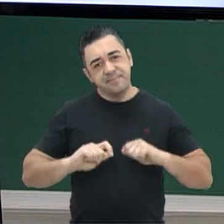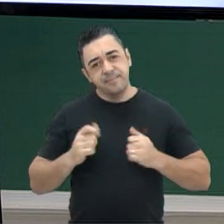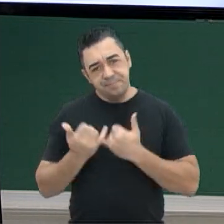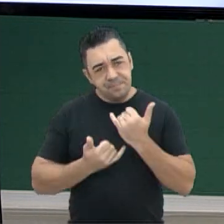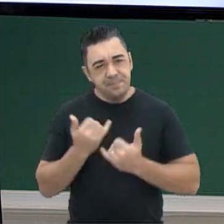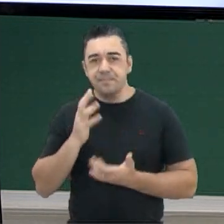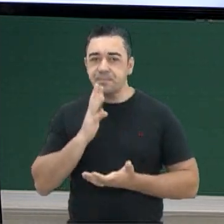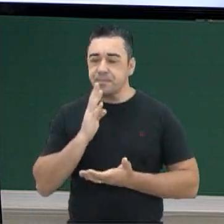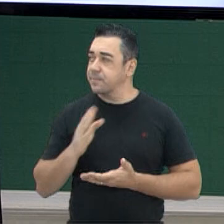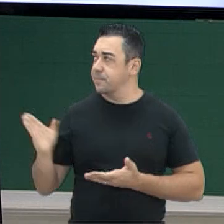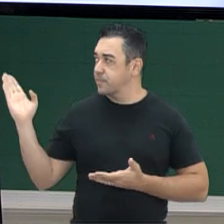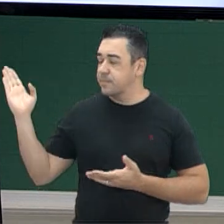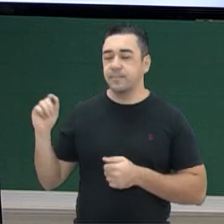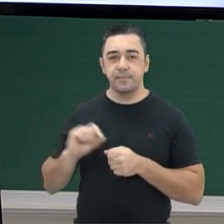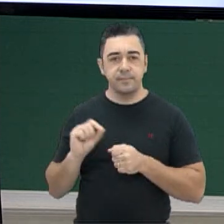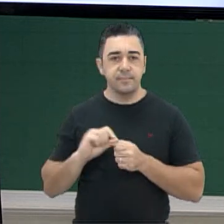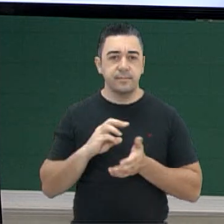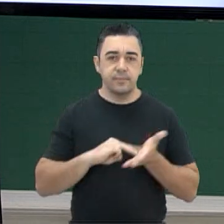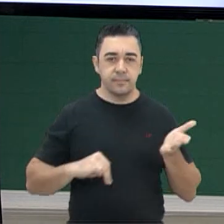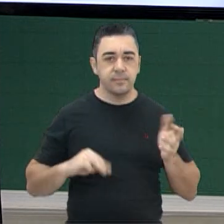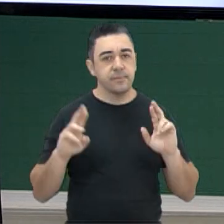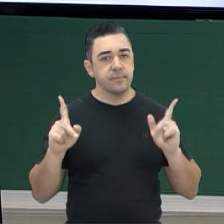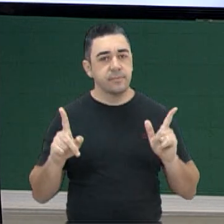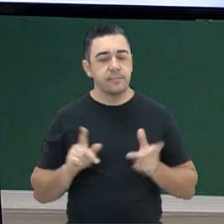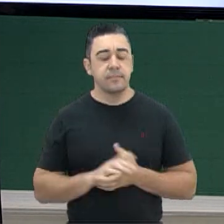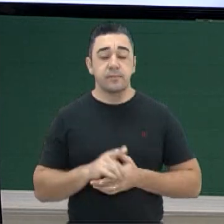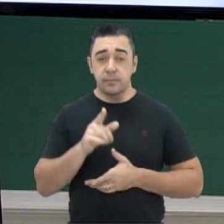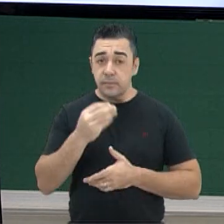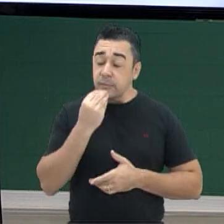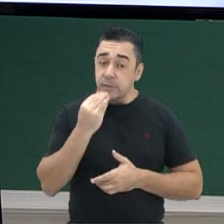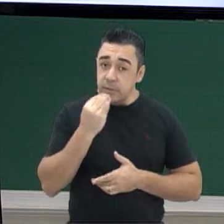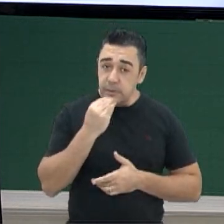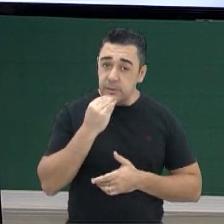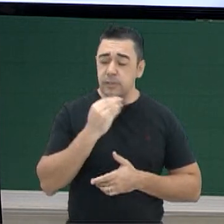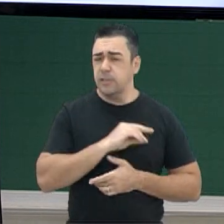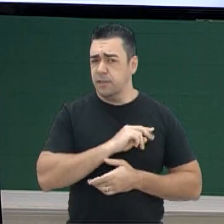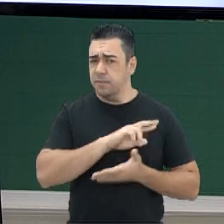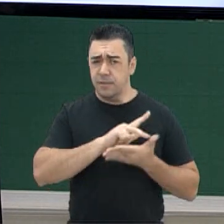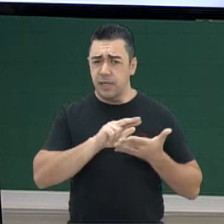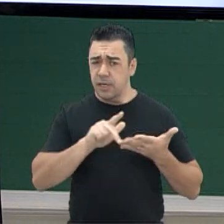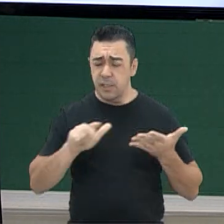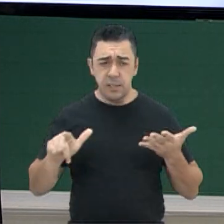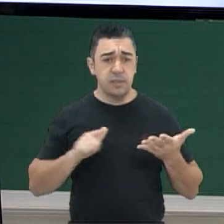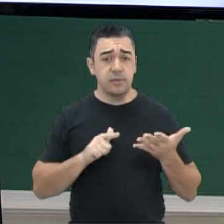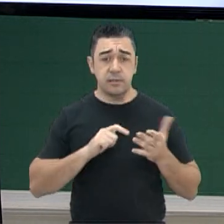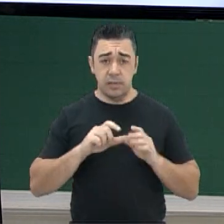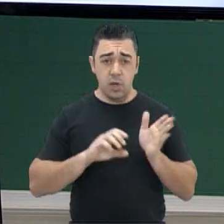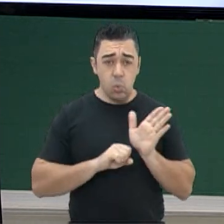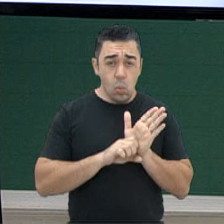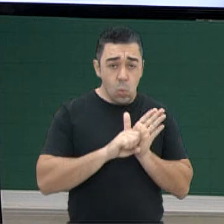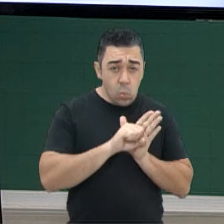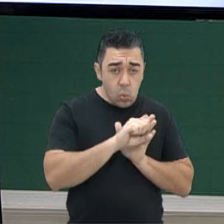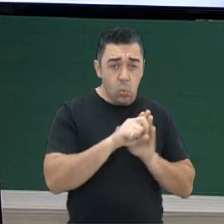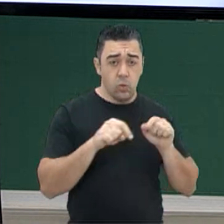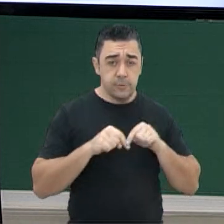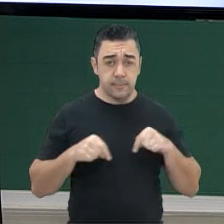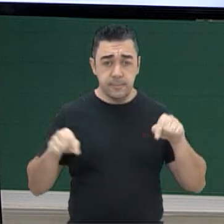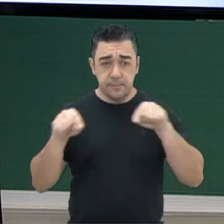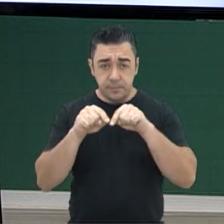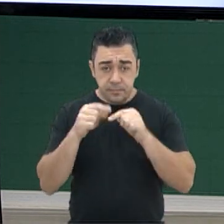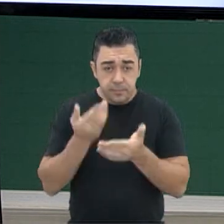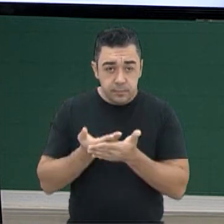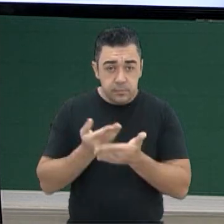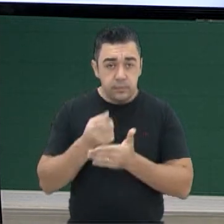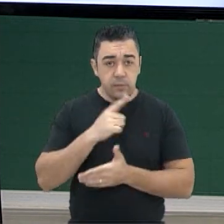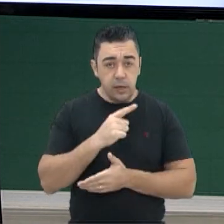fazendo, é muito legal de fazer esse método, tá? Teste, depois tem vários exercícios no Classroom lá para vocês fazerem com raiz